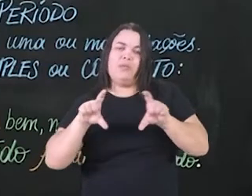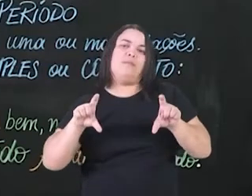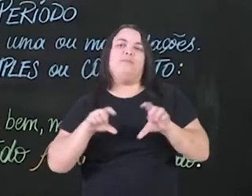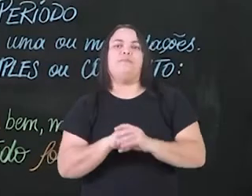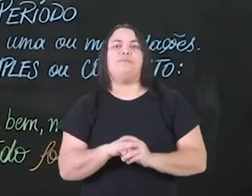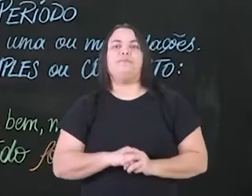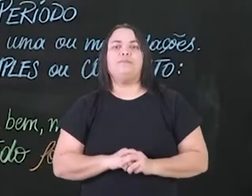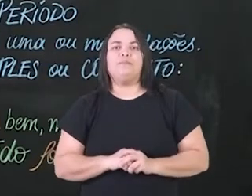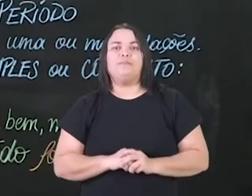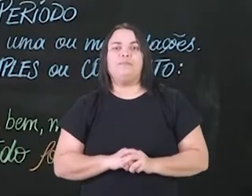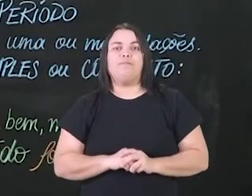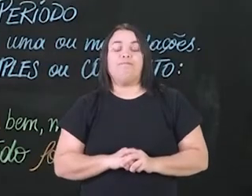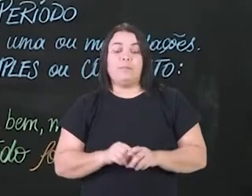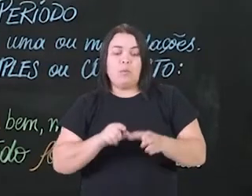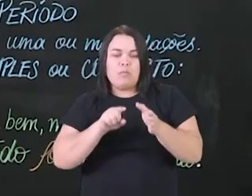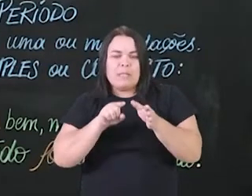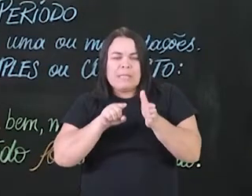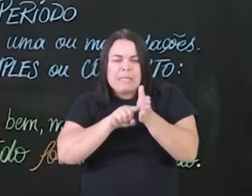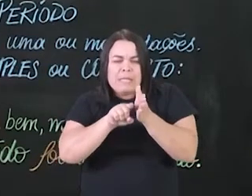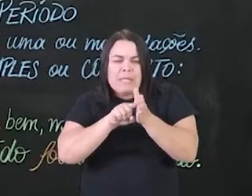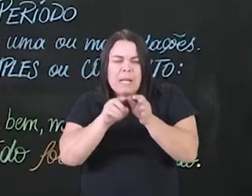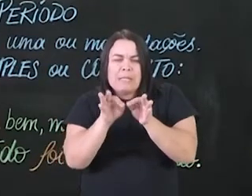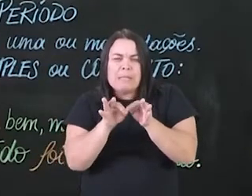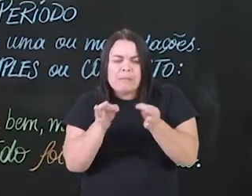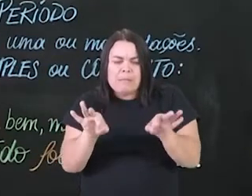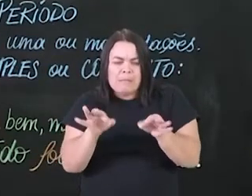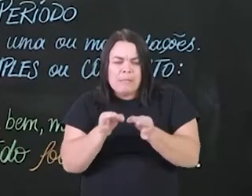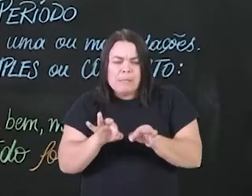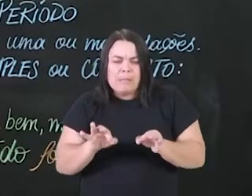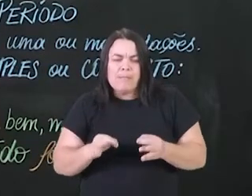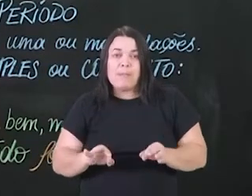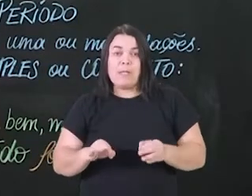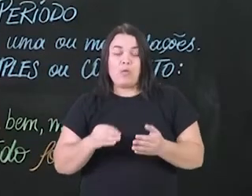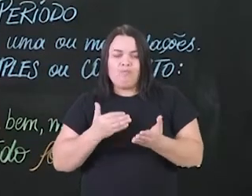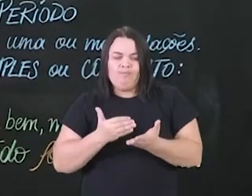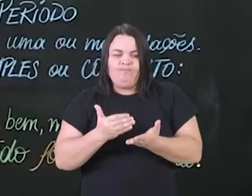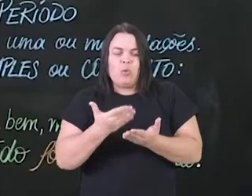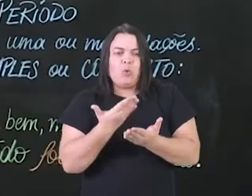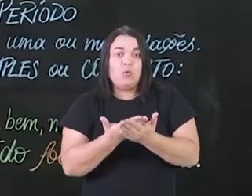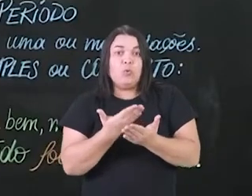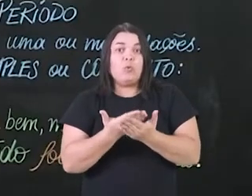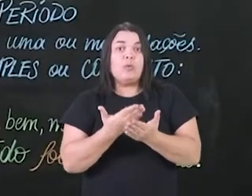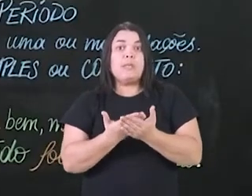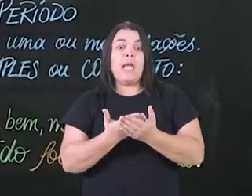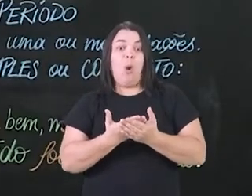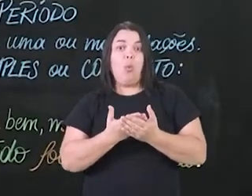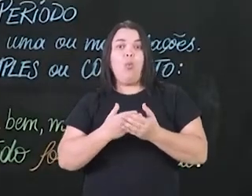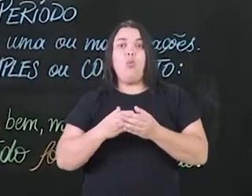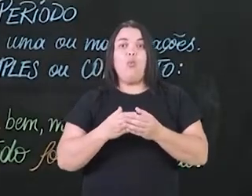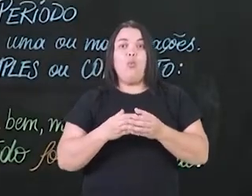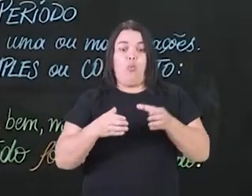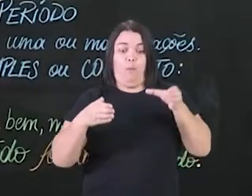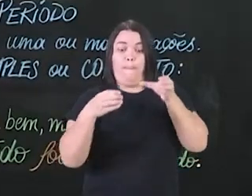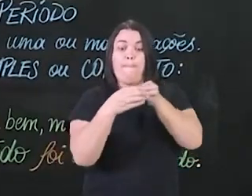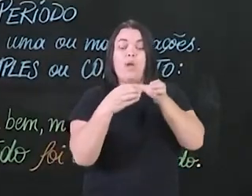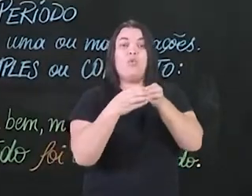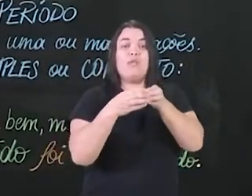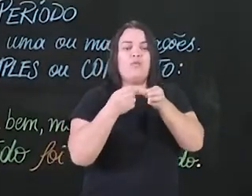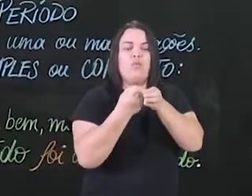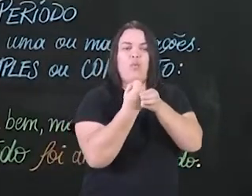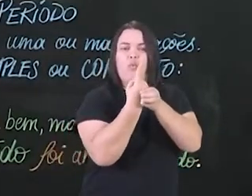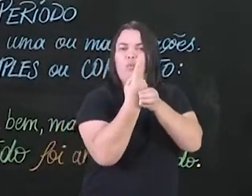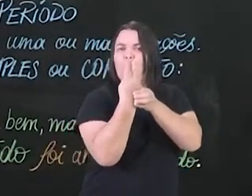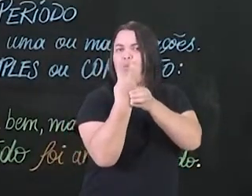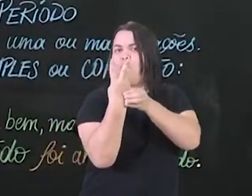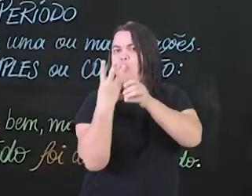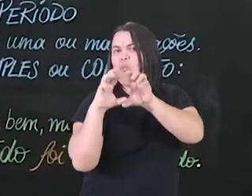orações. Chega um momento na análise sintática que a gente começa a estudar para valer o período composto, o período formado por várias orações. E